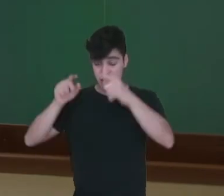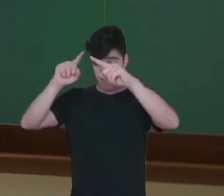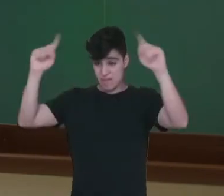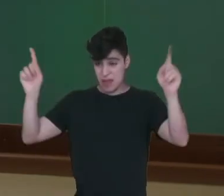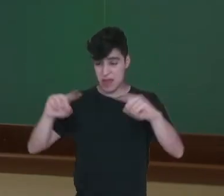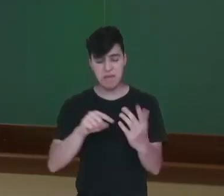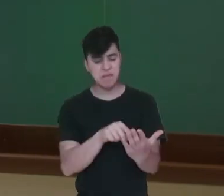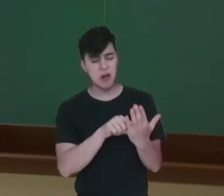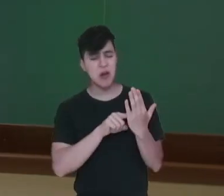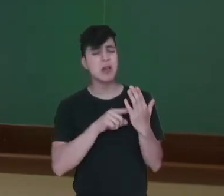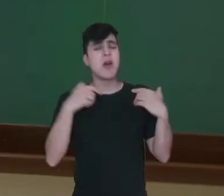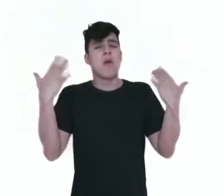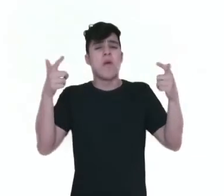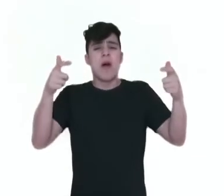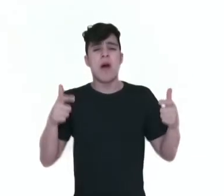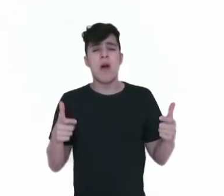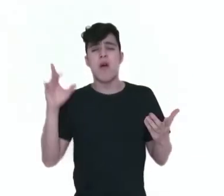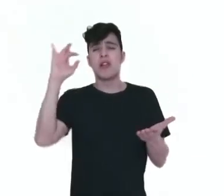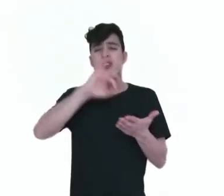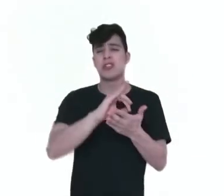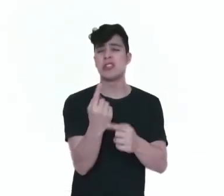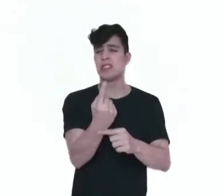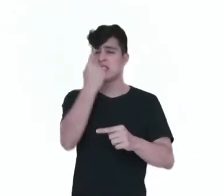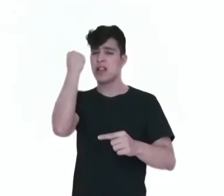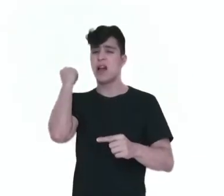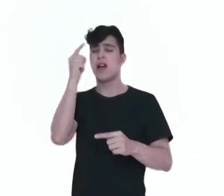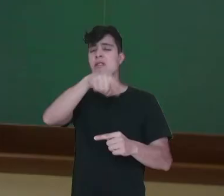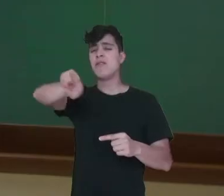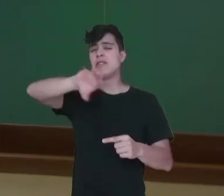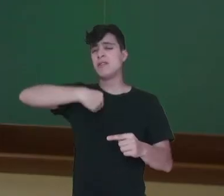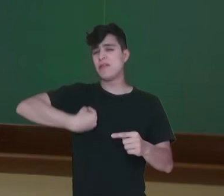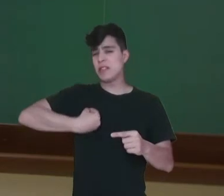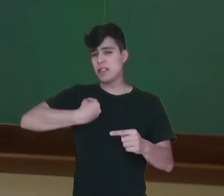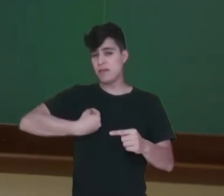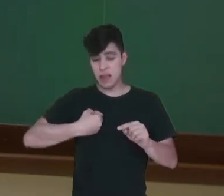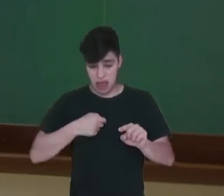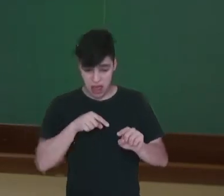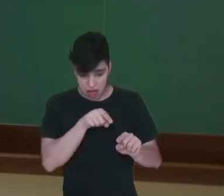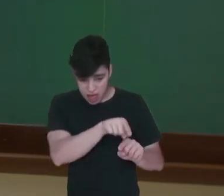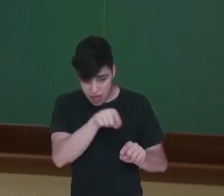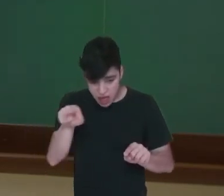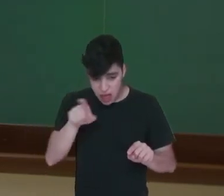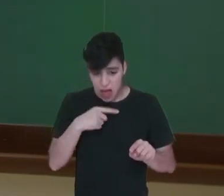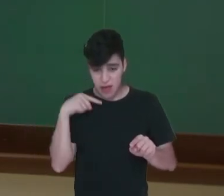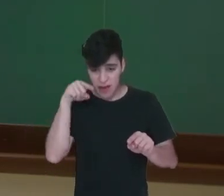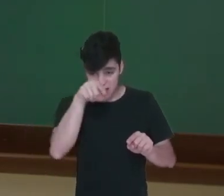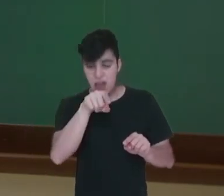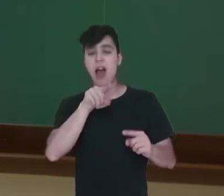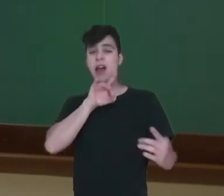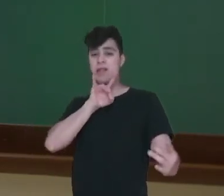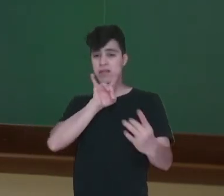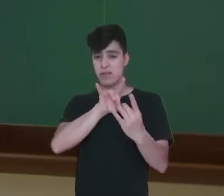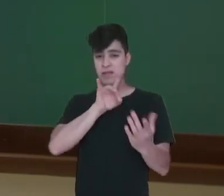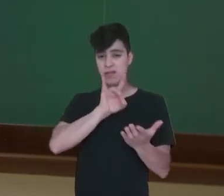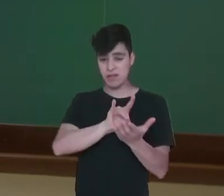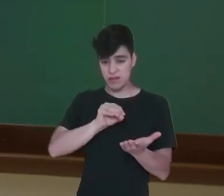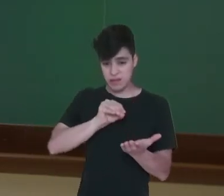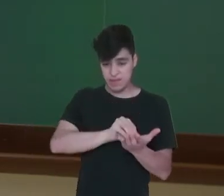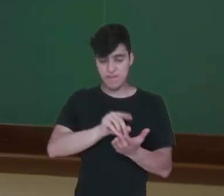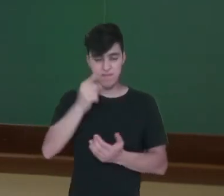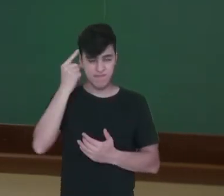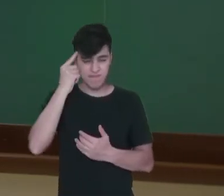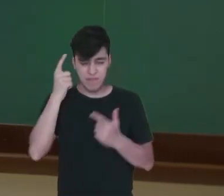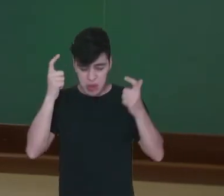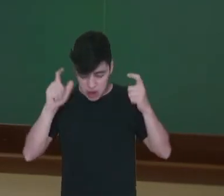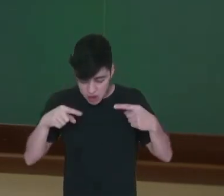indiquem qual a vegetação original do local onde você mora. Então, identificando a localização geográfica do